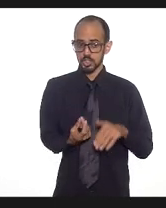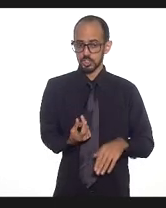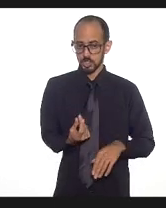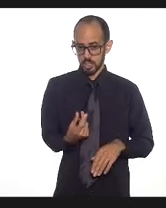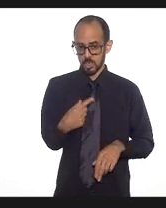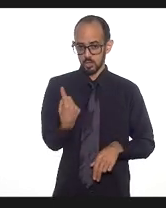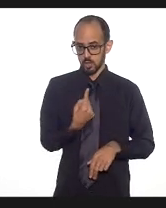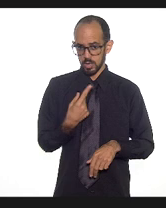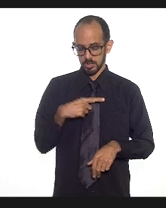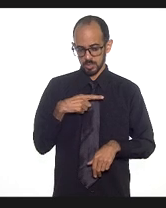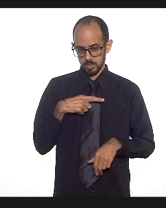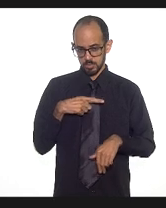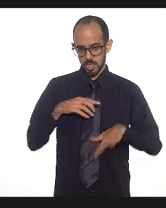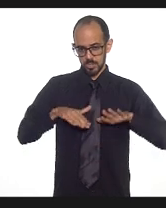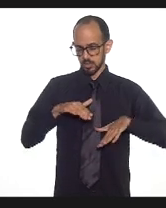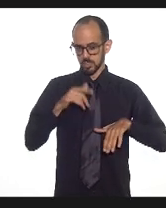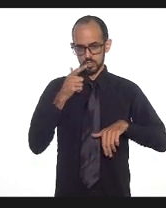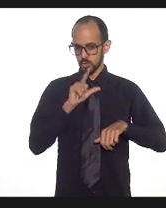melhores alternativas, né,